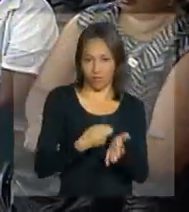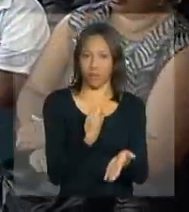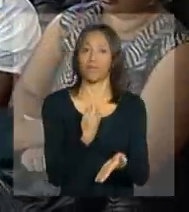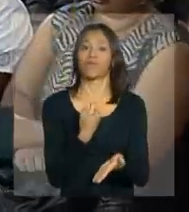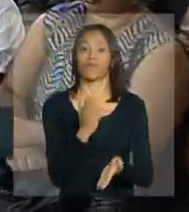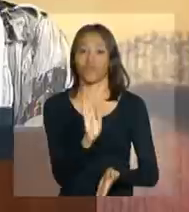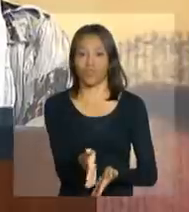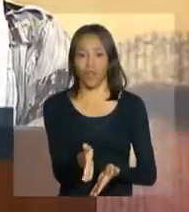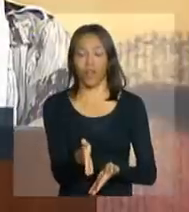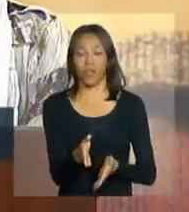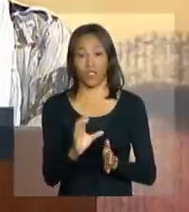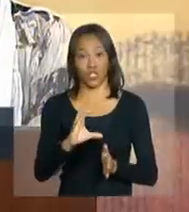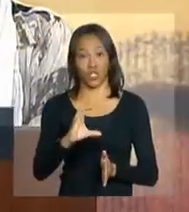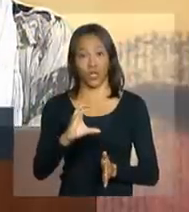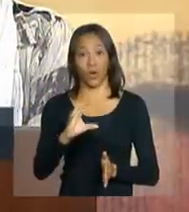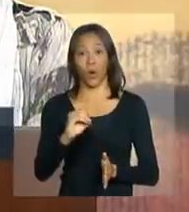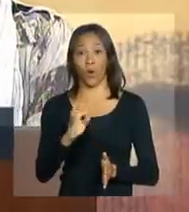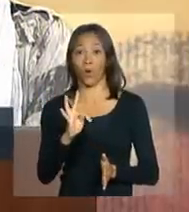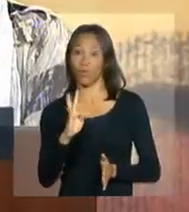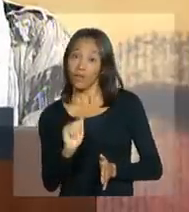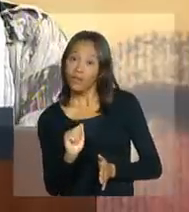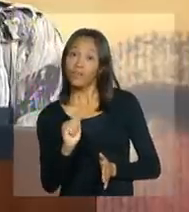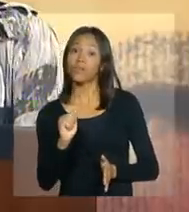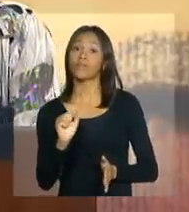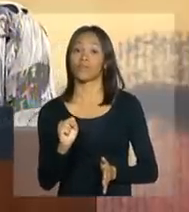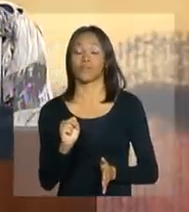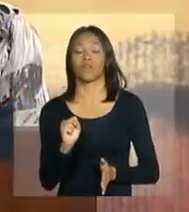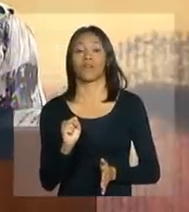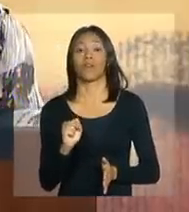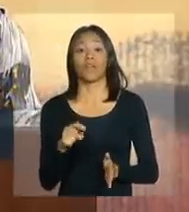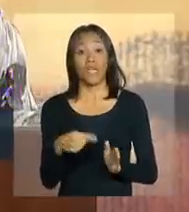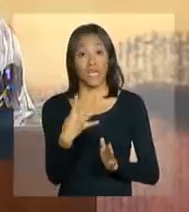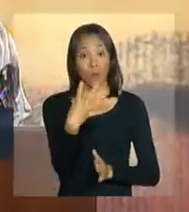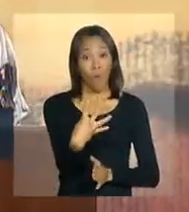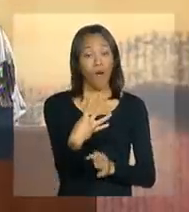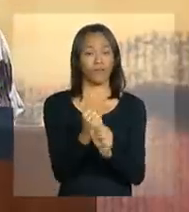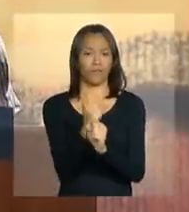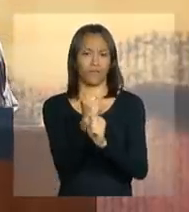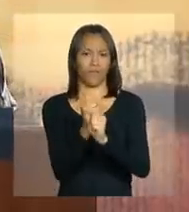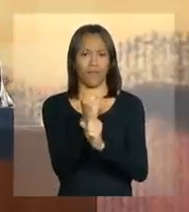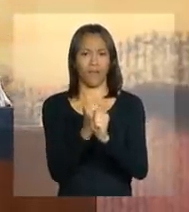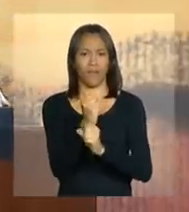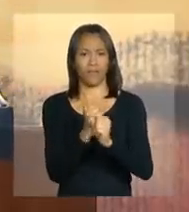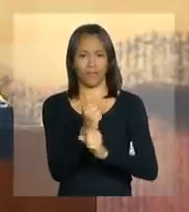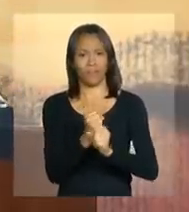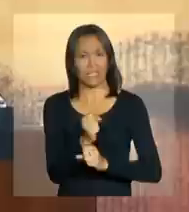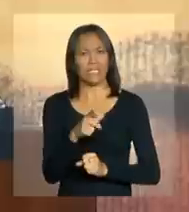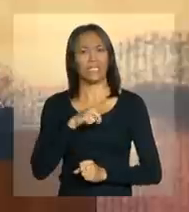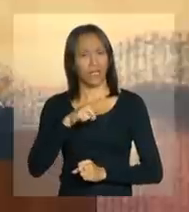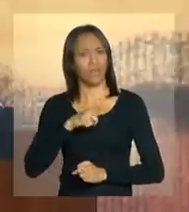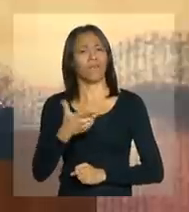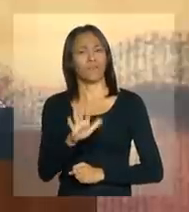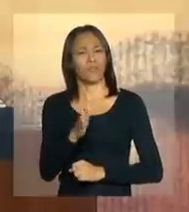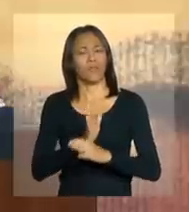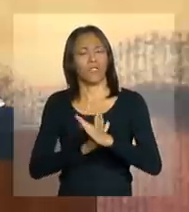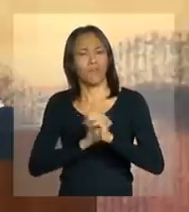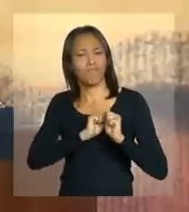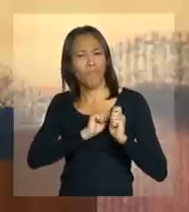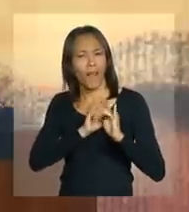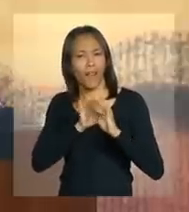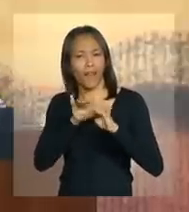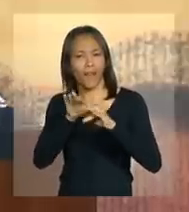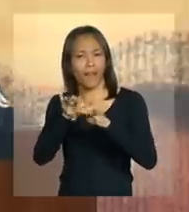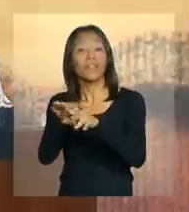cotas que com essa recente lei de cotas em 4 anos estima-se que a entrada